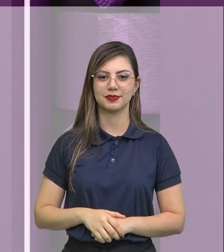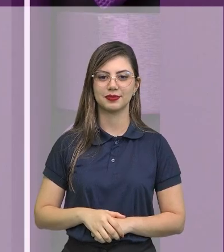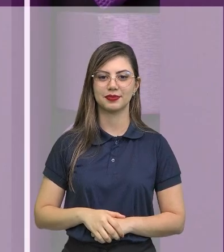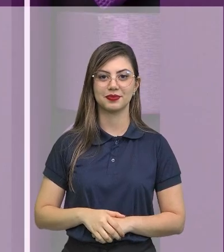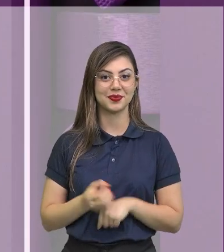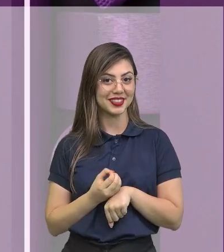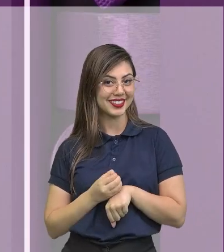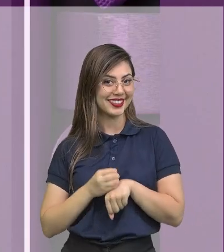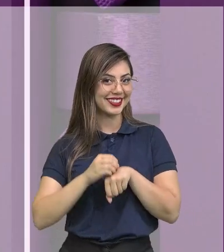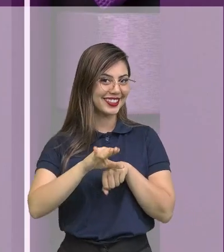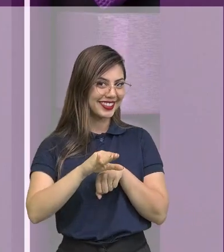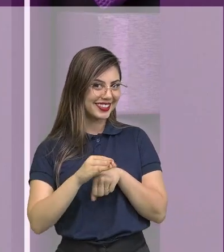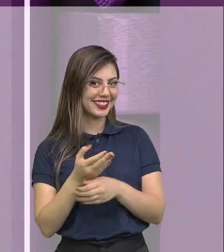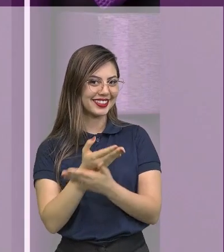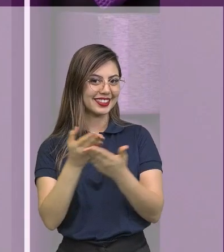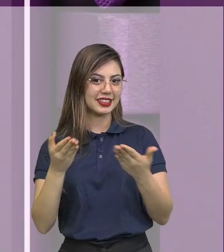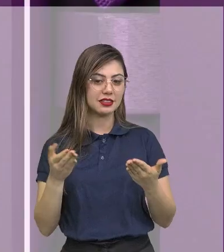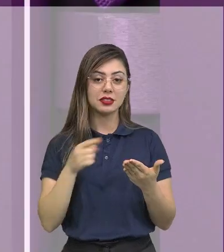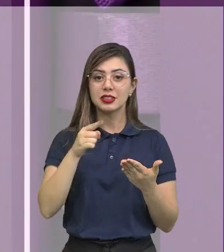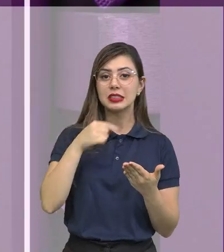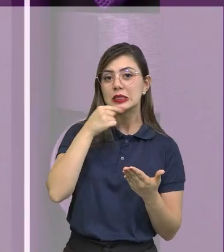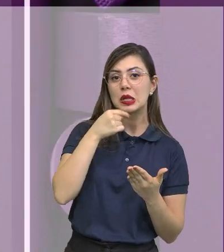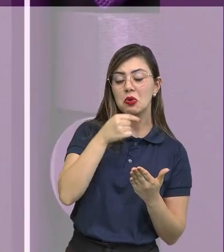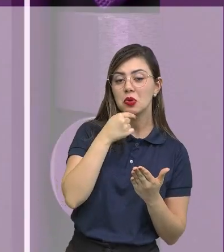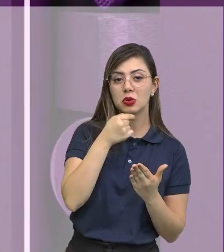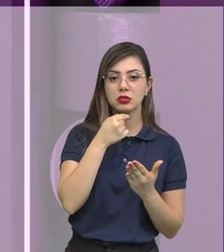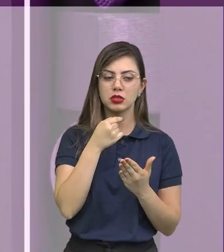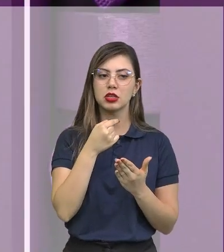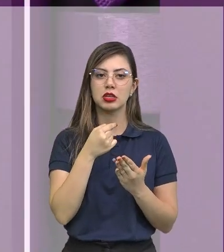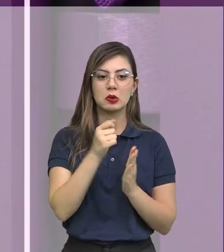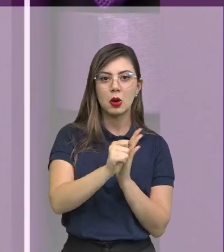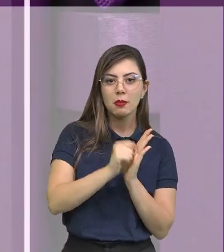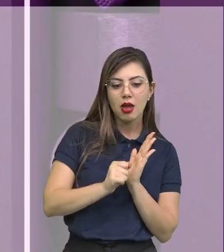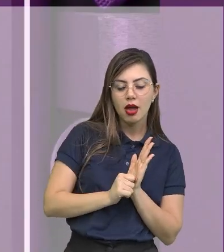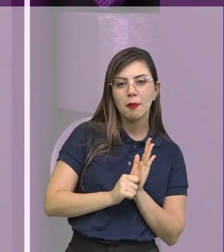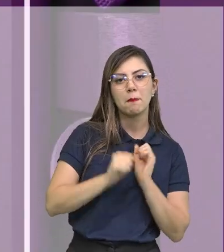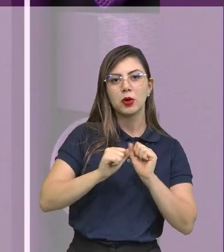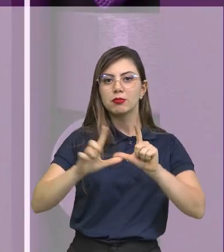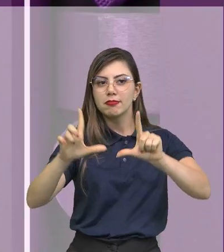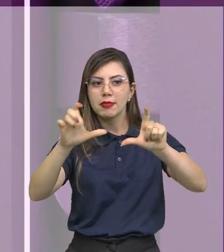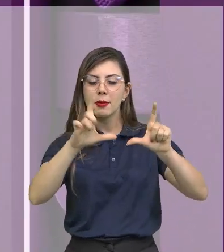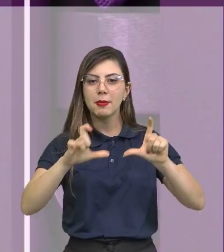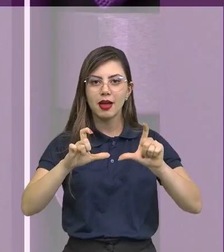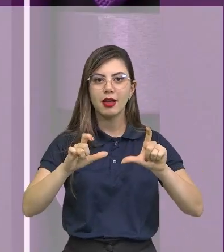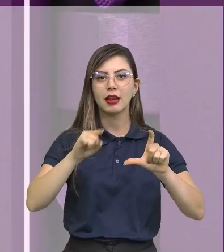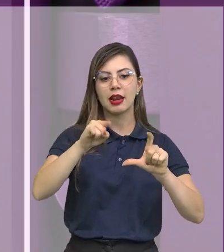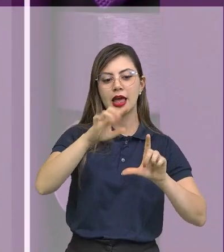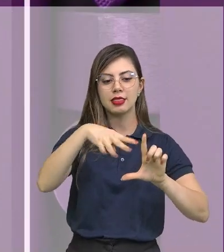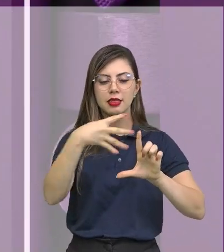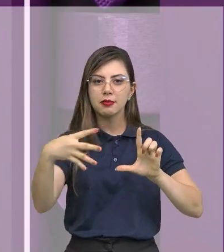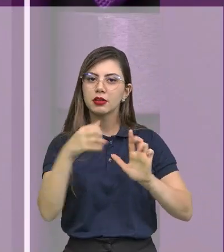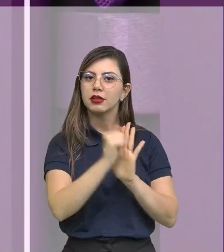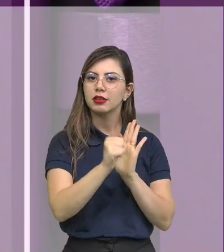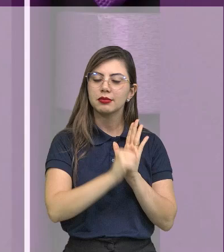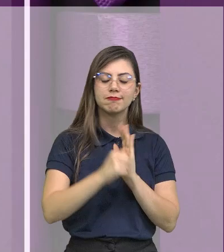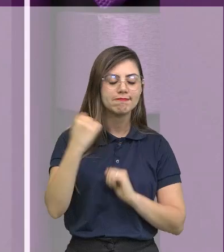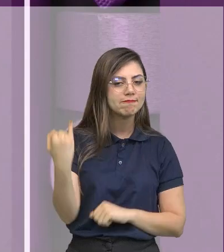Dica para você, aluno. Não deu para copiar tudo? Bate foto da tela, faz print, mas não perde essa tabela, anota que ela é